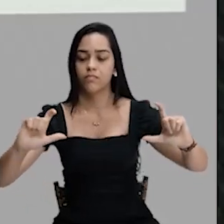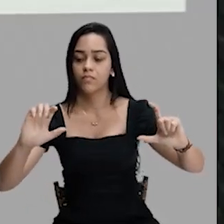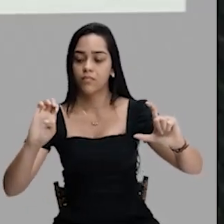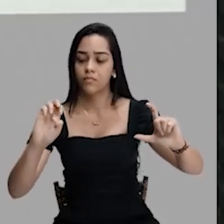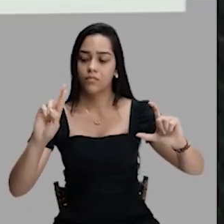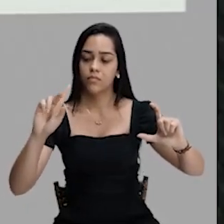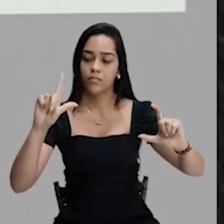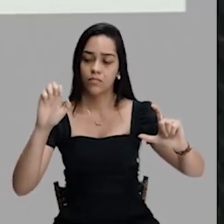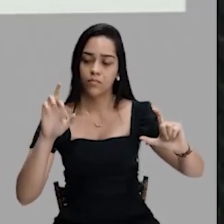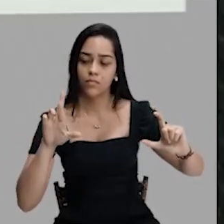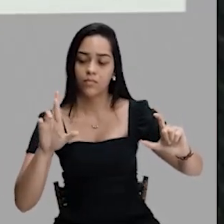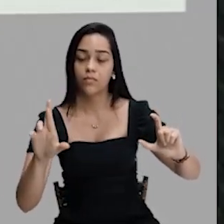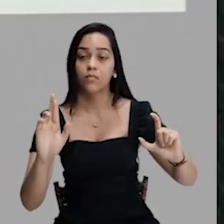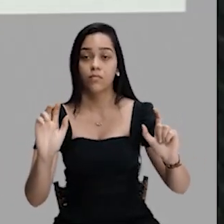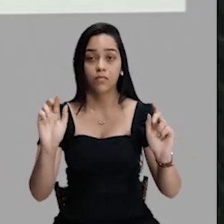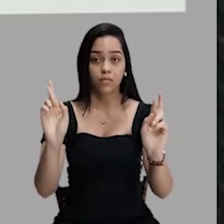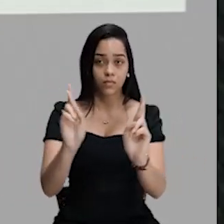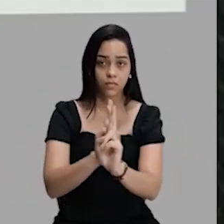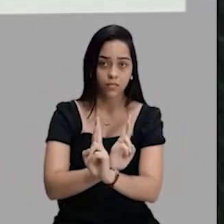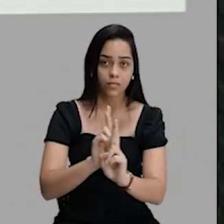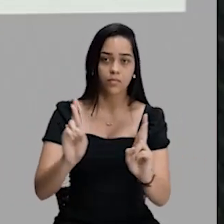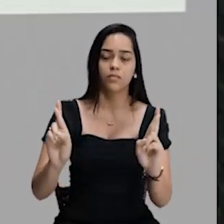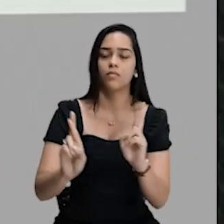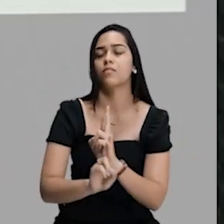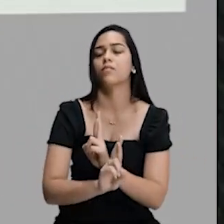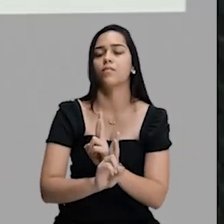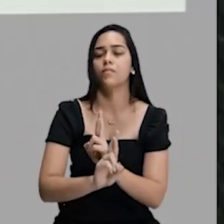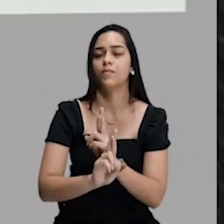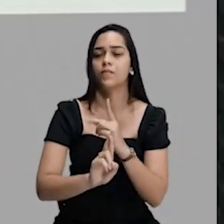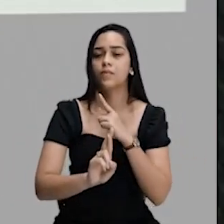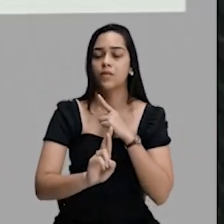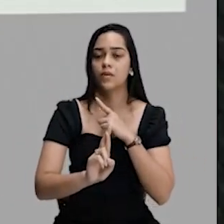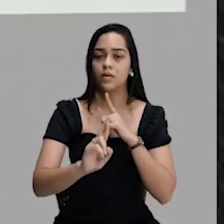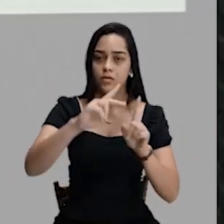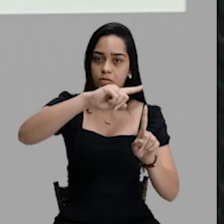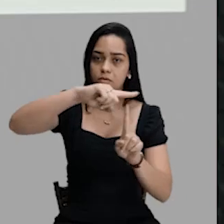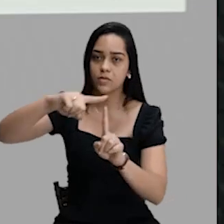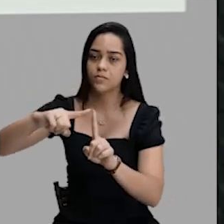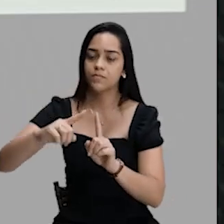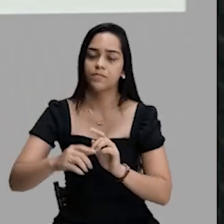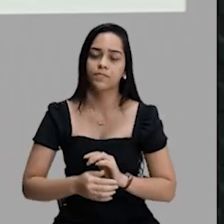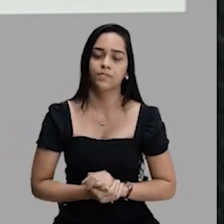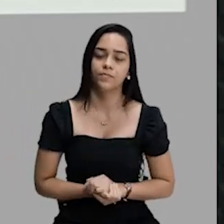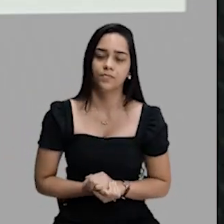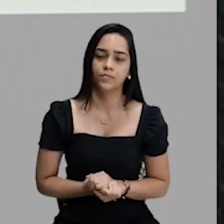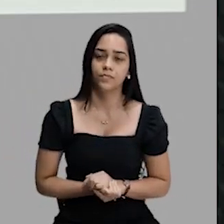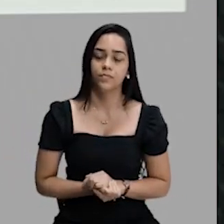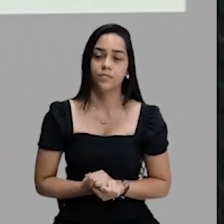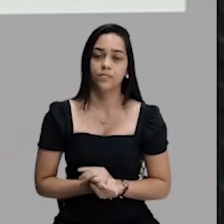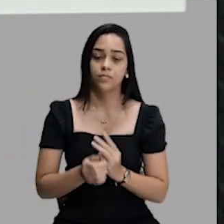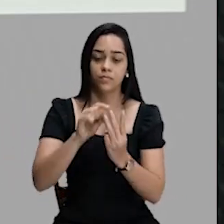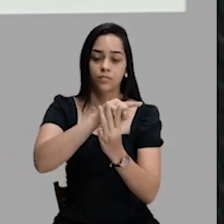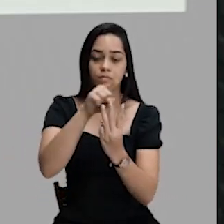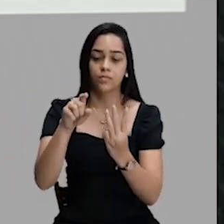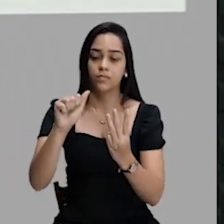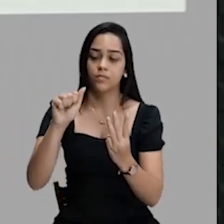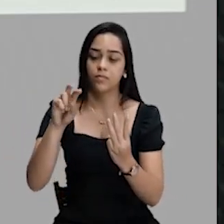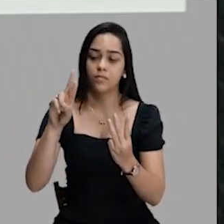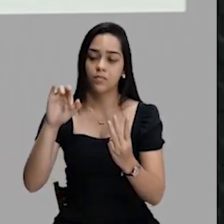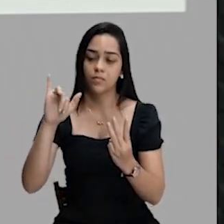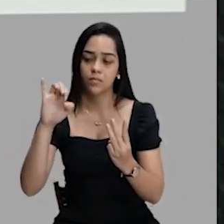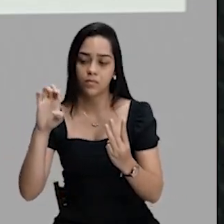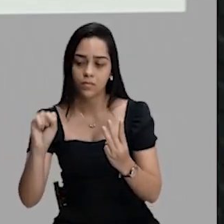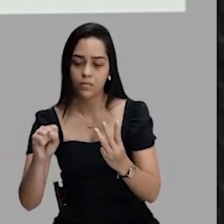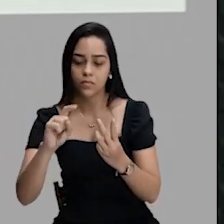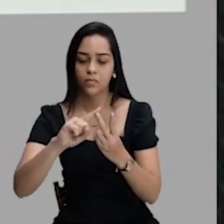Euler, que ele associa esses elementos aqui, tá? O vértice, a aresta